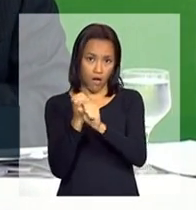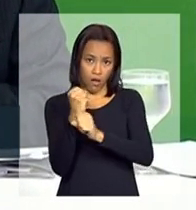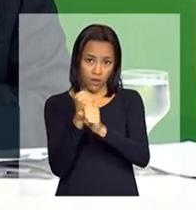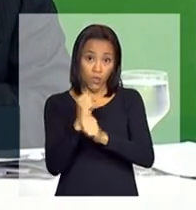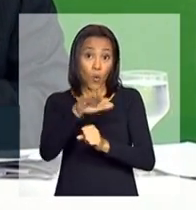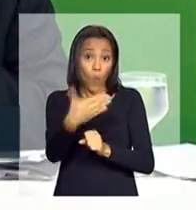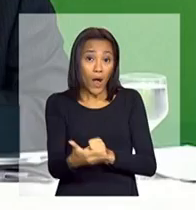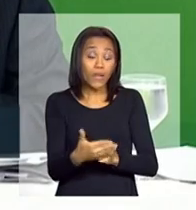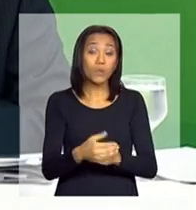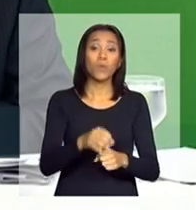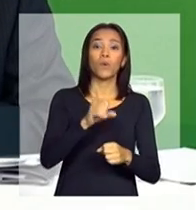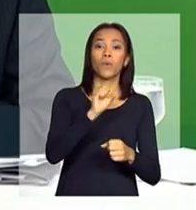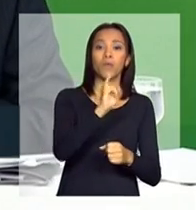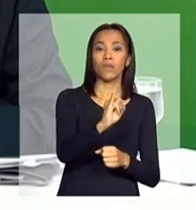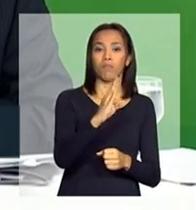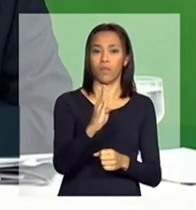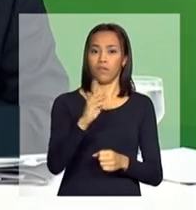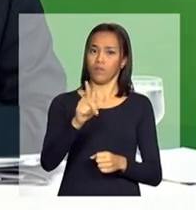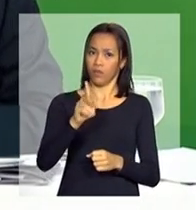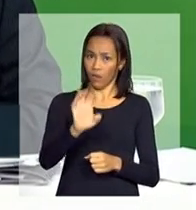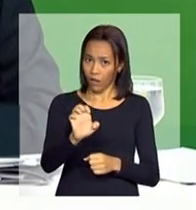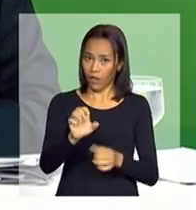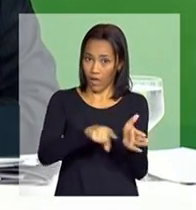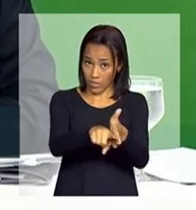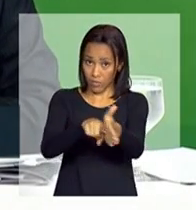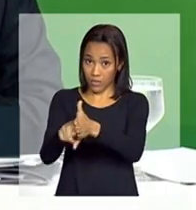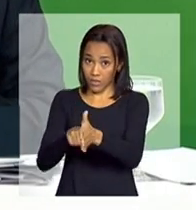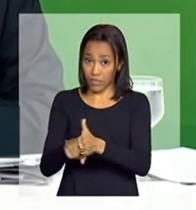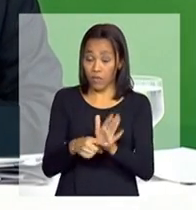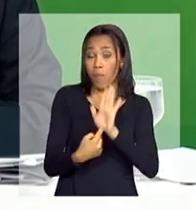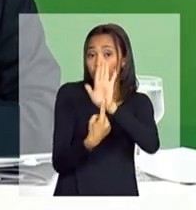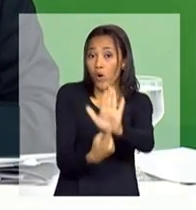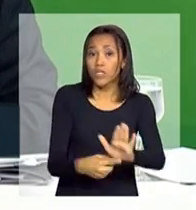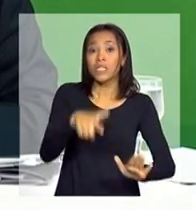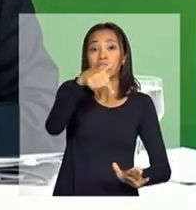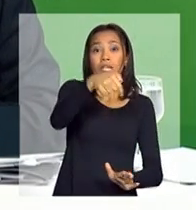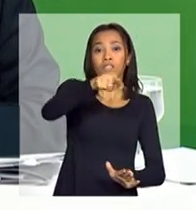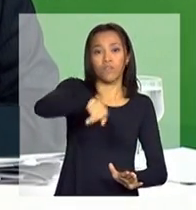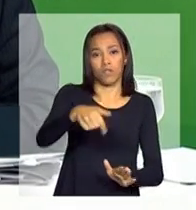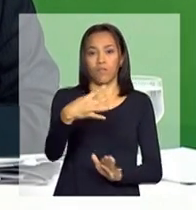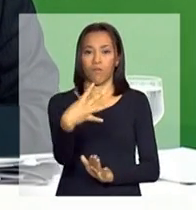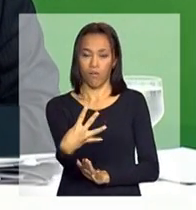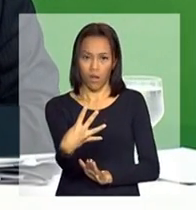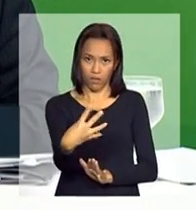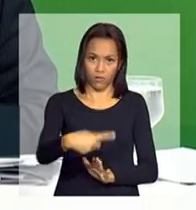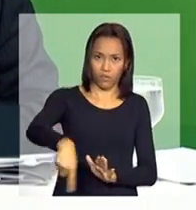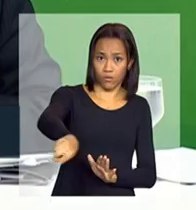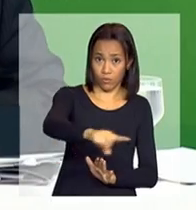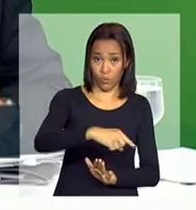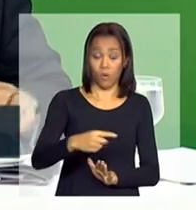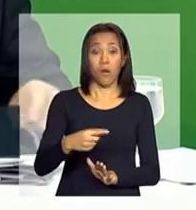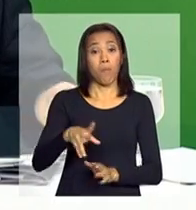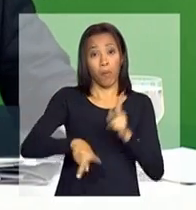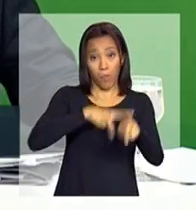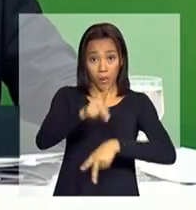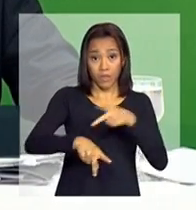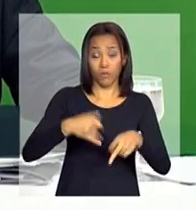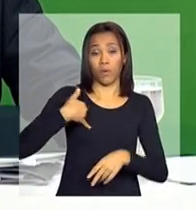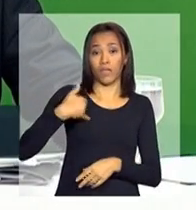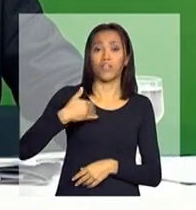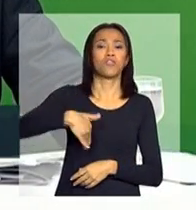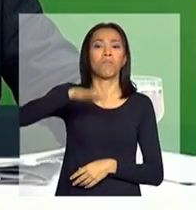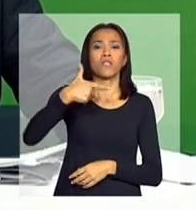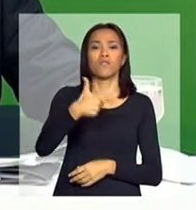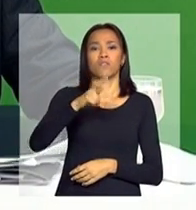IBGE do censo já demonstram 7,4 pra população de mais de 25 anos